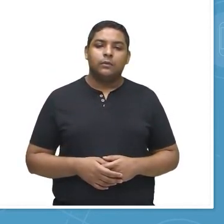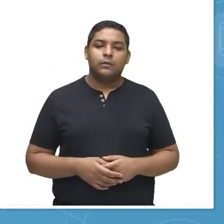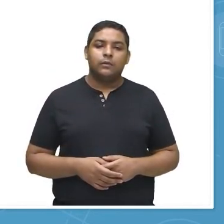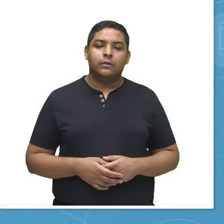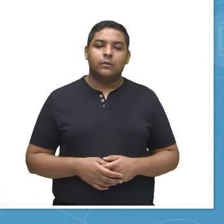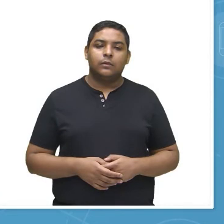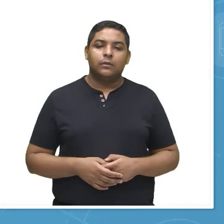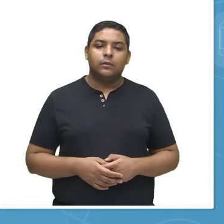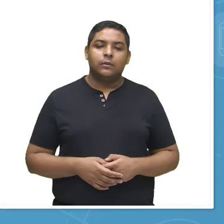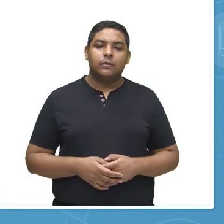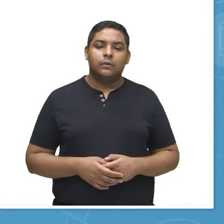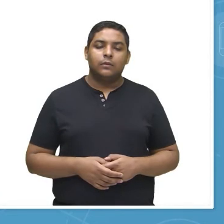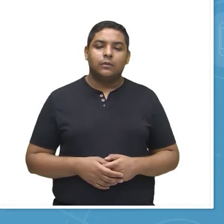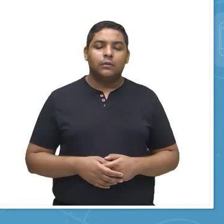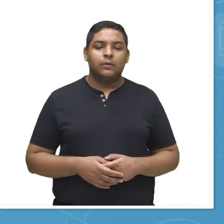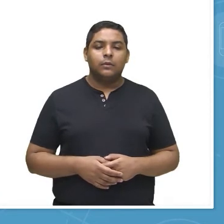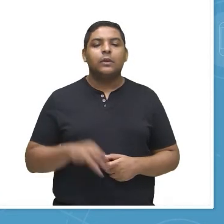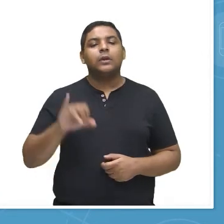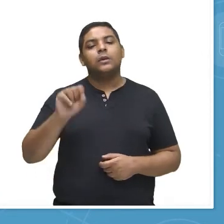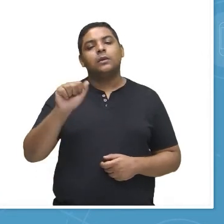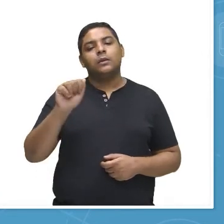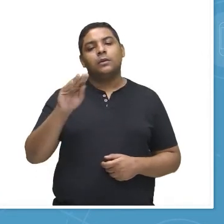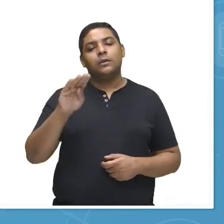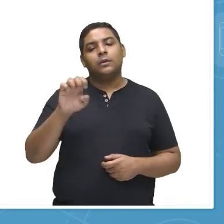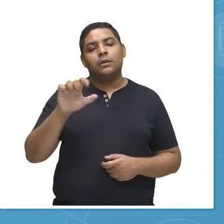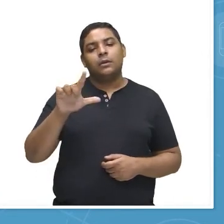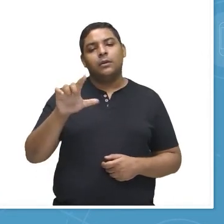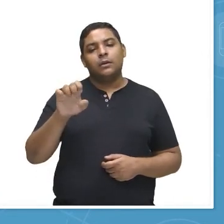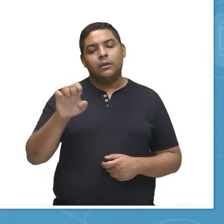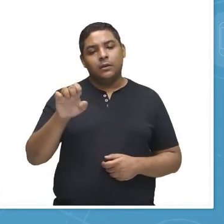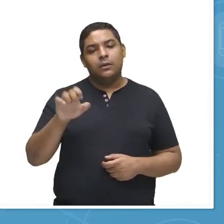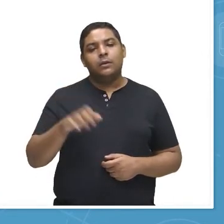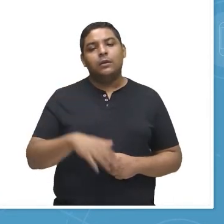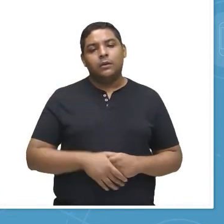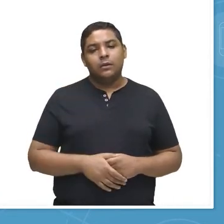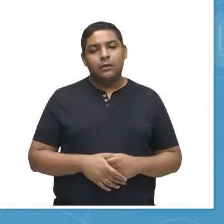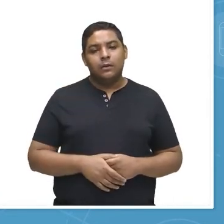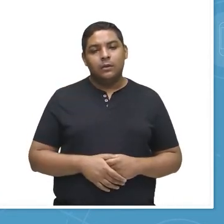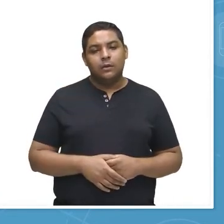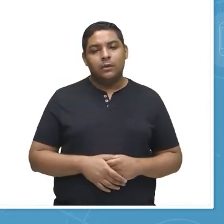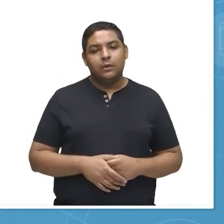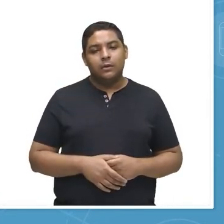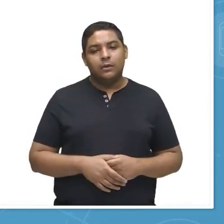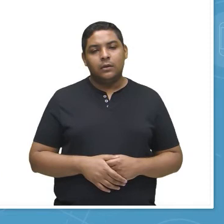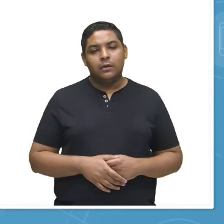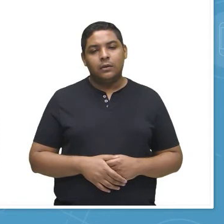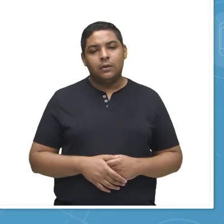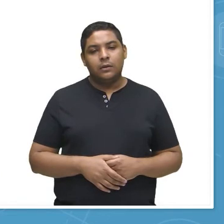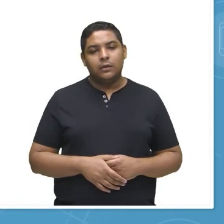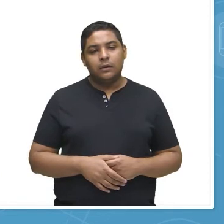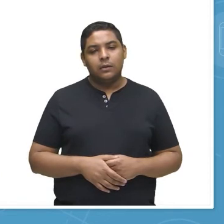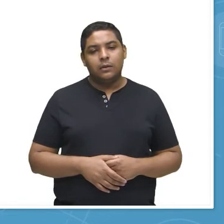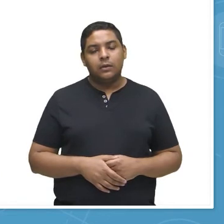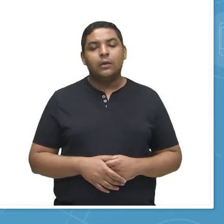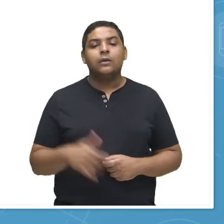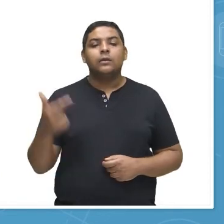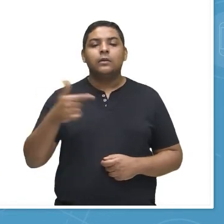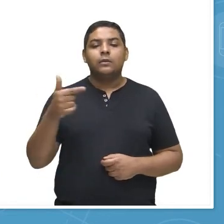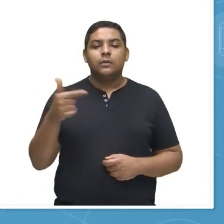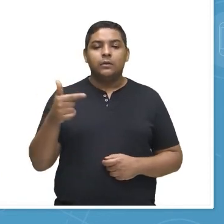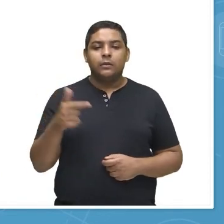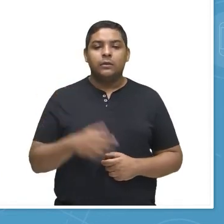Deixa eu ver aqui, eu achei a Isabelle, da Escola Estadual Eliana Braga, de Manaus, colocou na segunda questão,